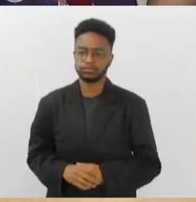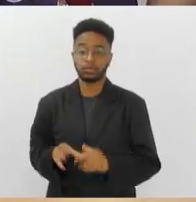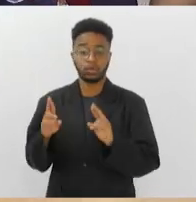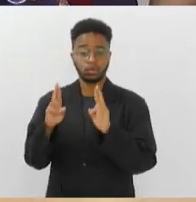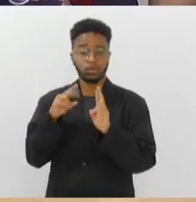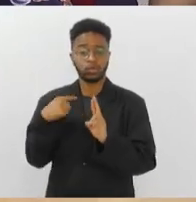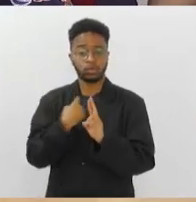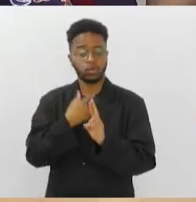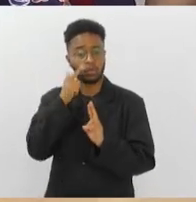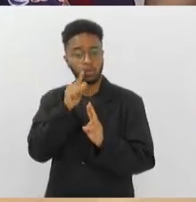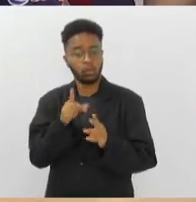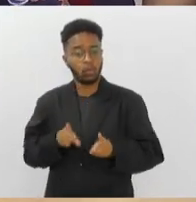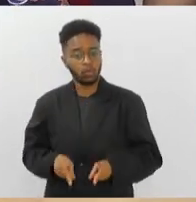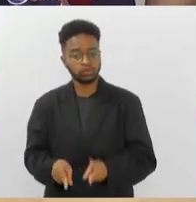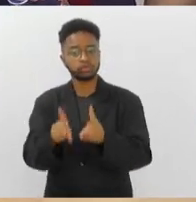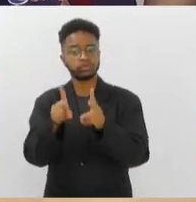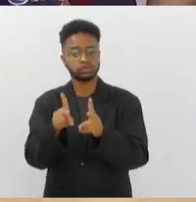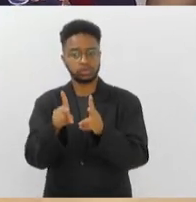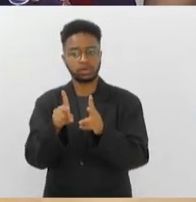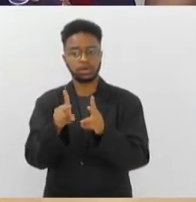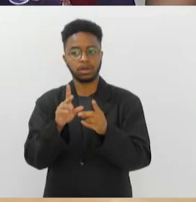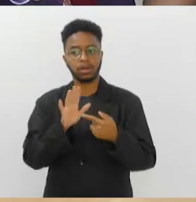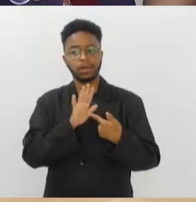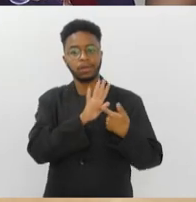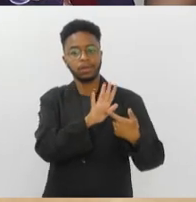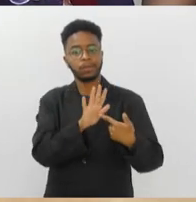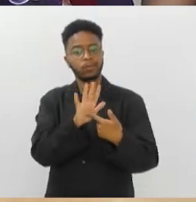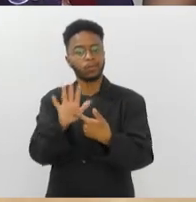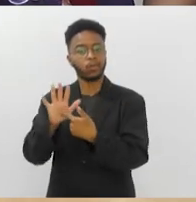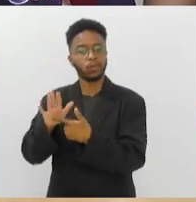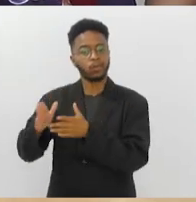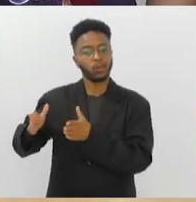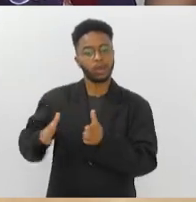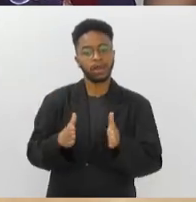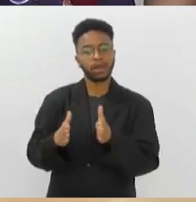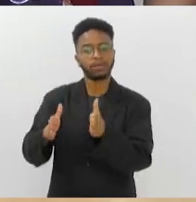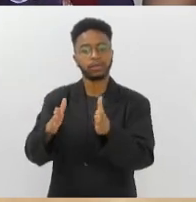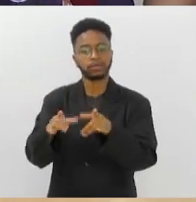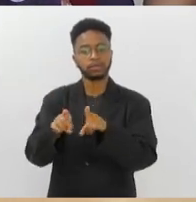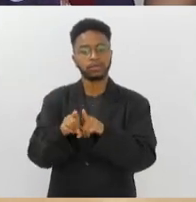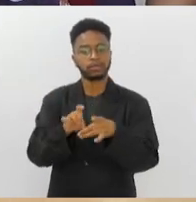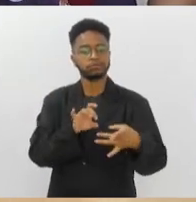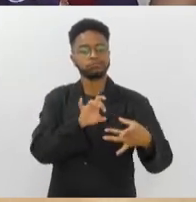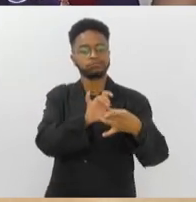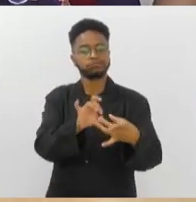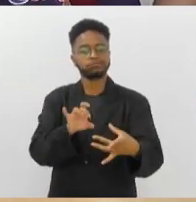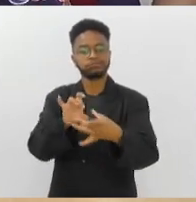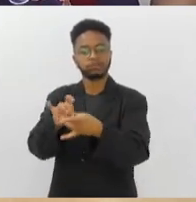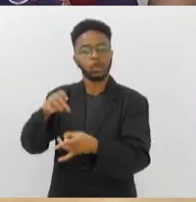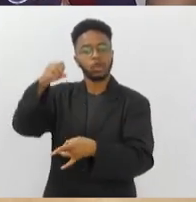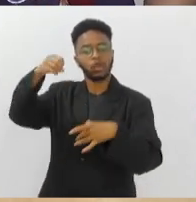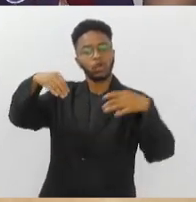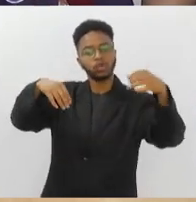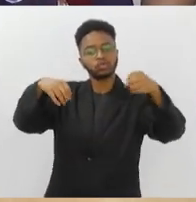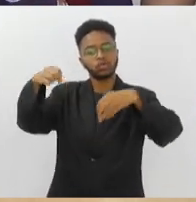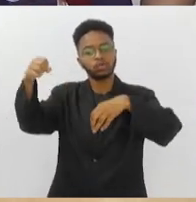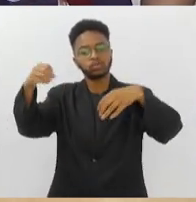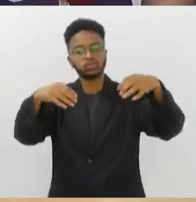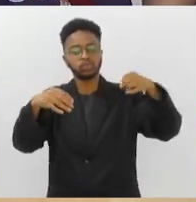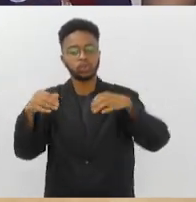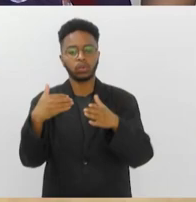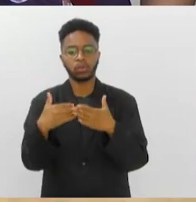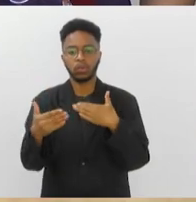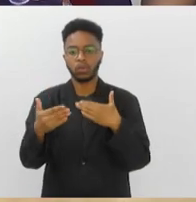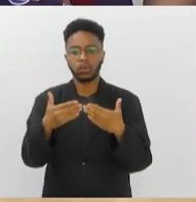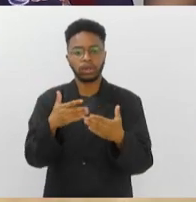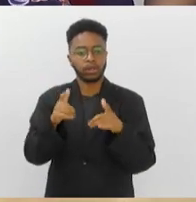possa continuar aí apontando para todos os lados como pontos luminosos de toda e